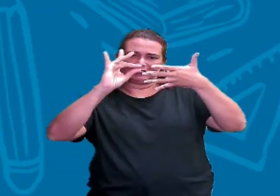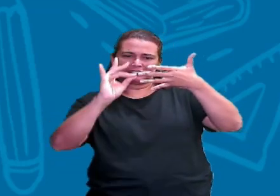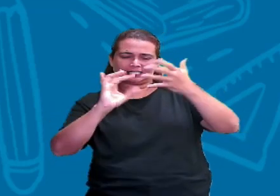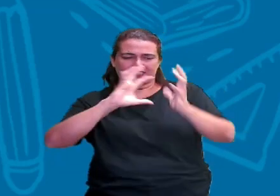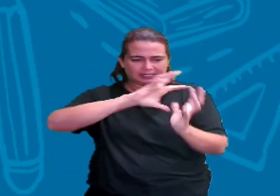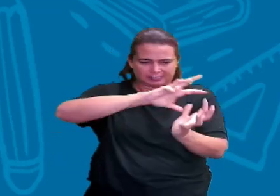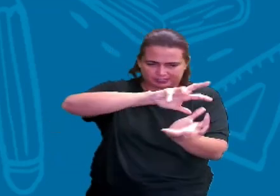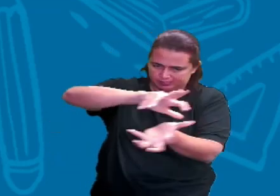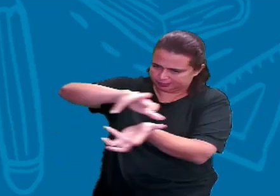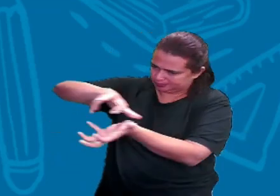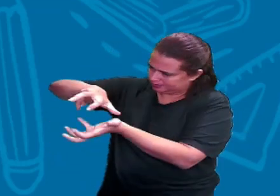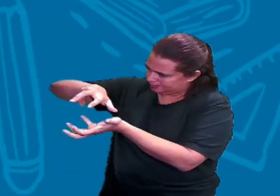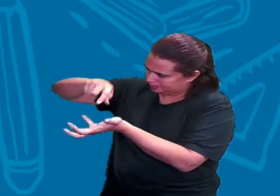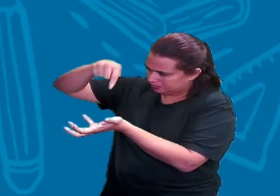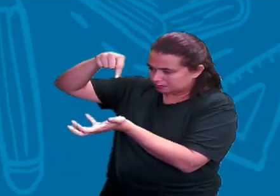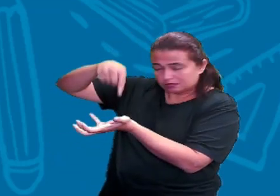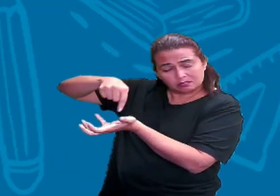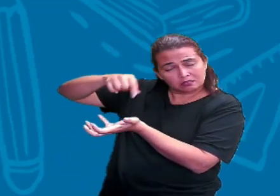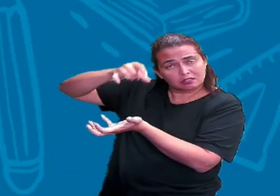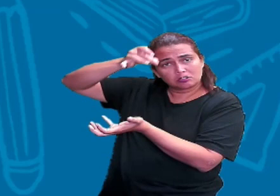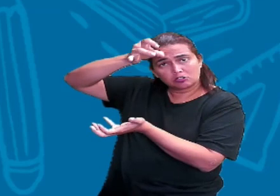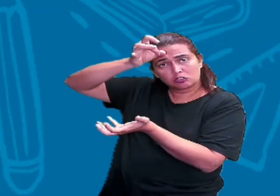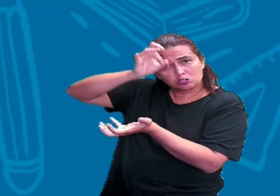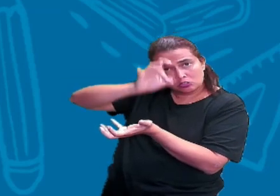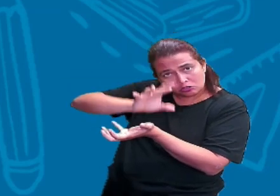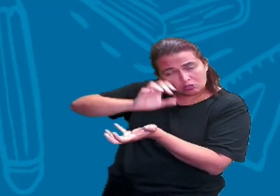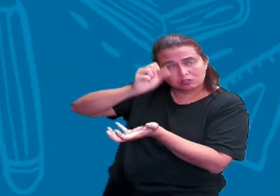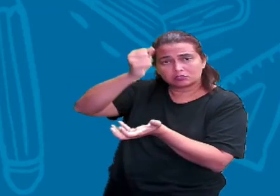vai muito além de apenas descrever a Terra.